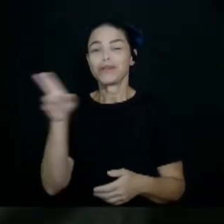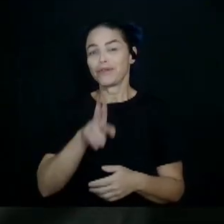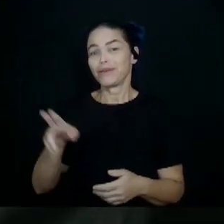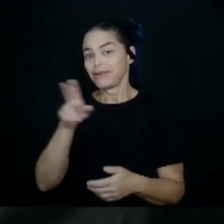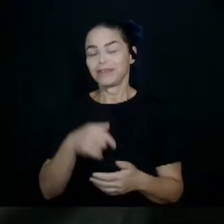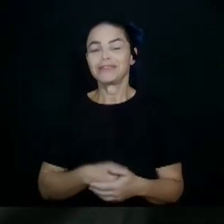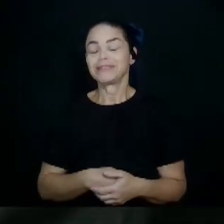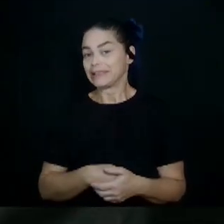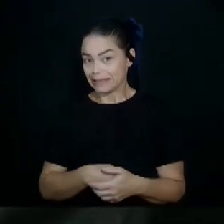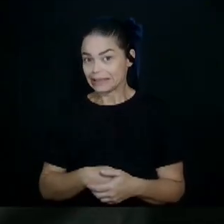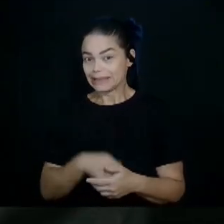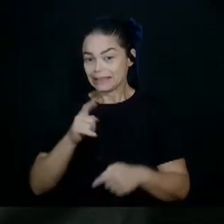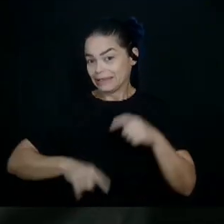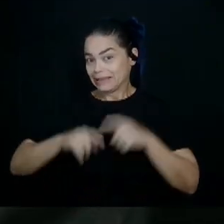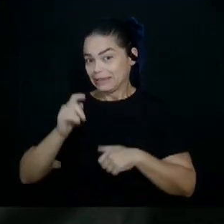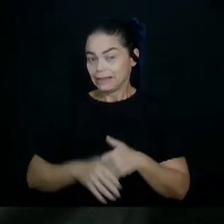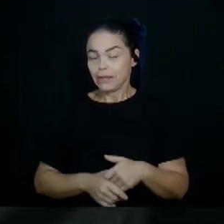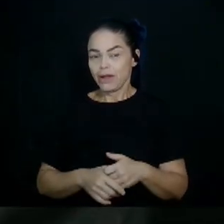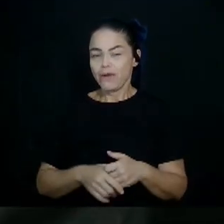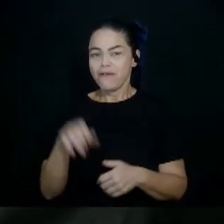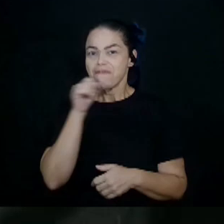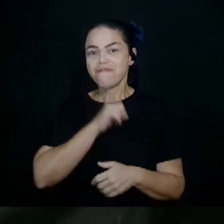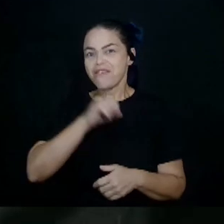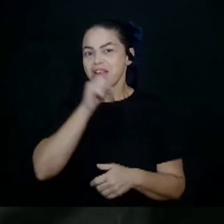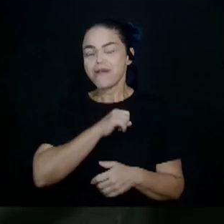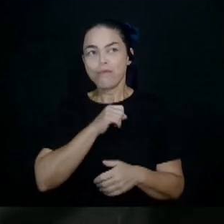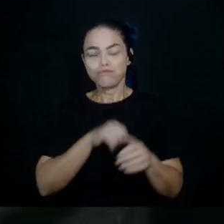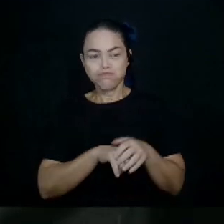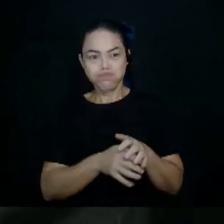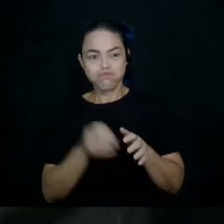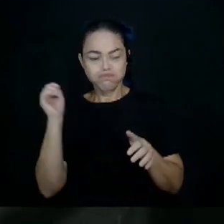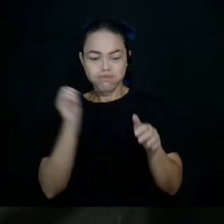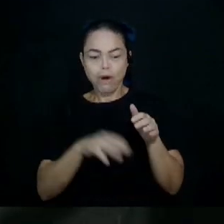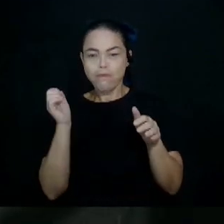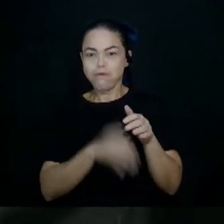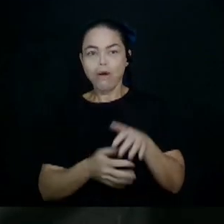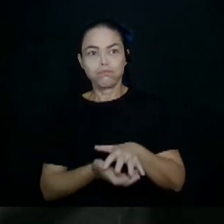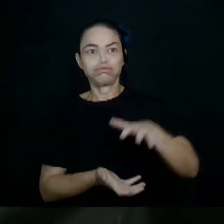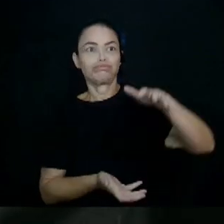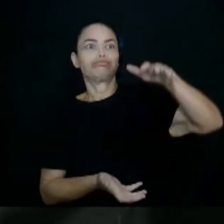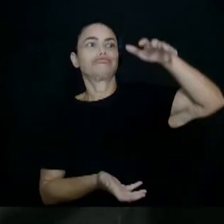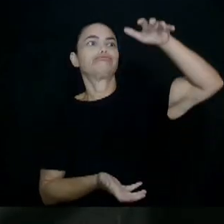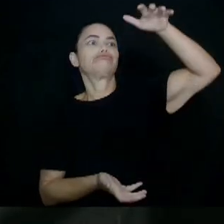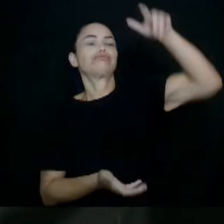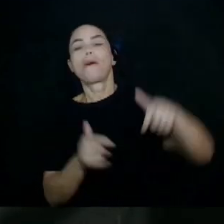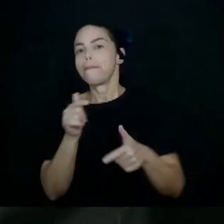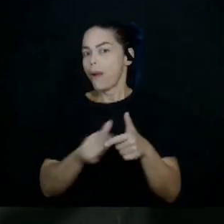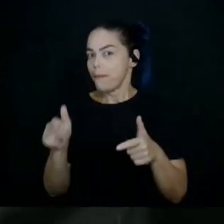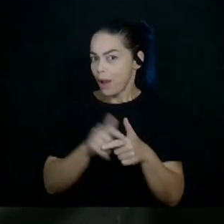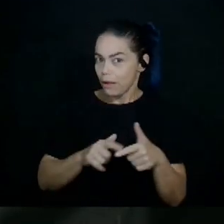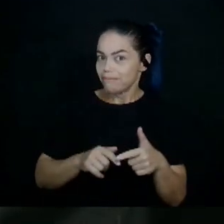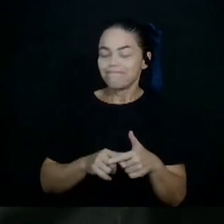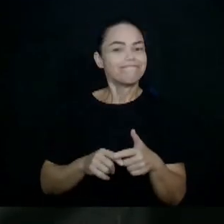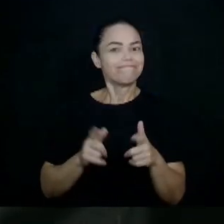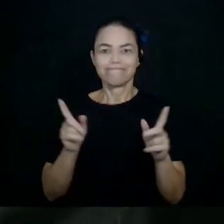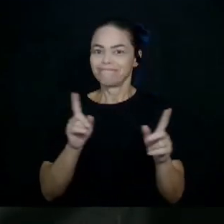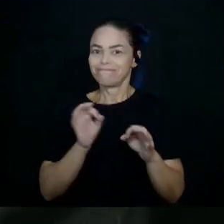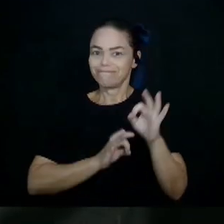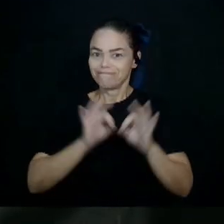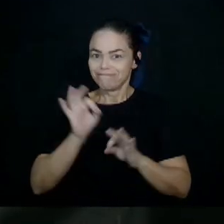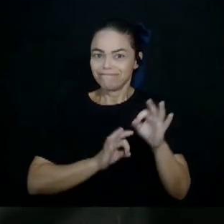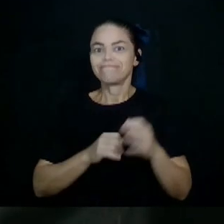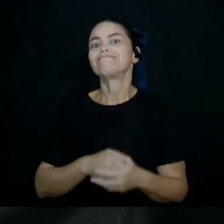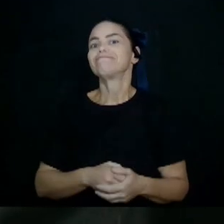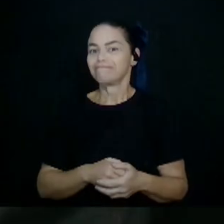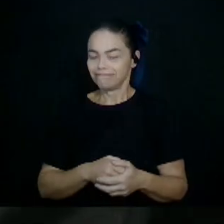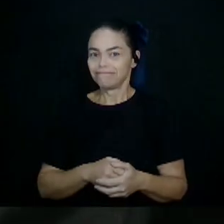esses itens passam a ocupar espaço demais, o problema deixa de ser a organização e passa a ser